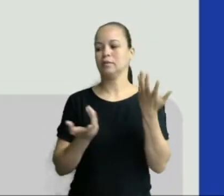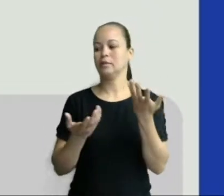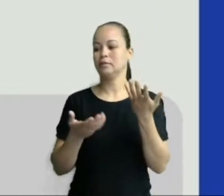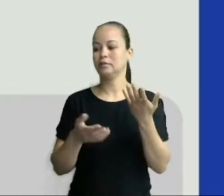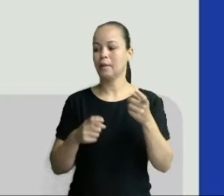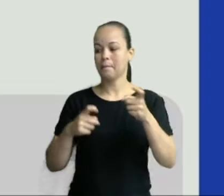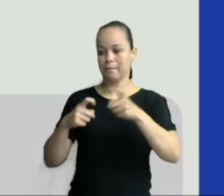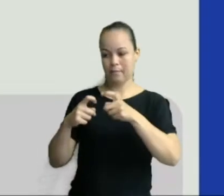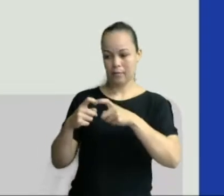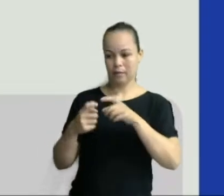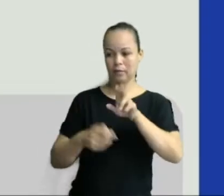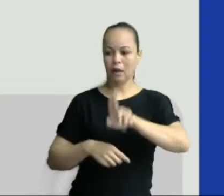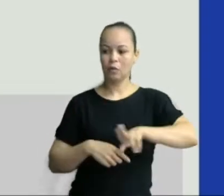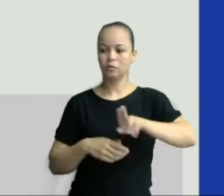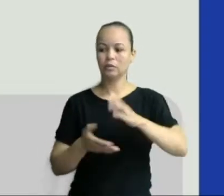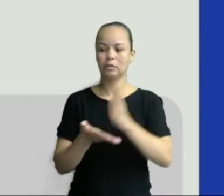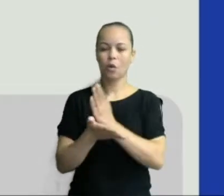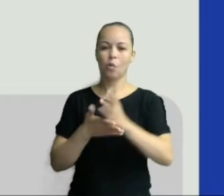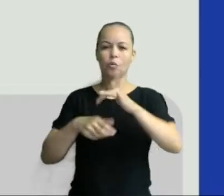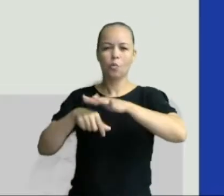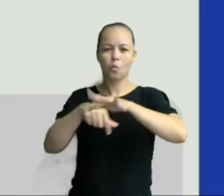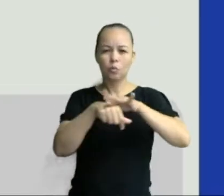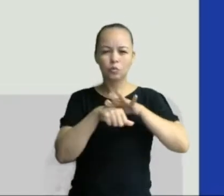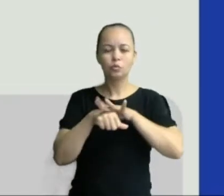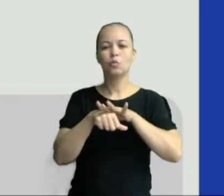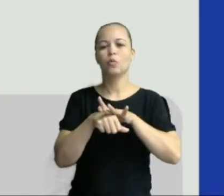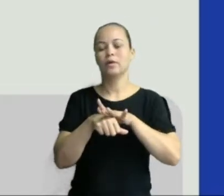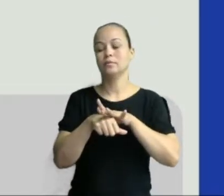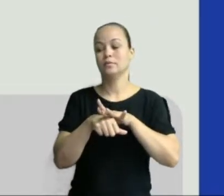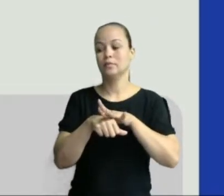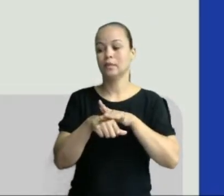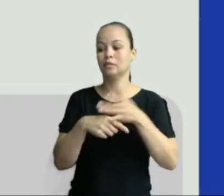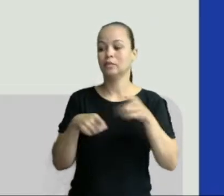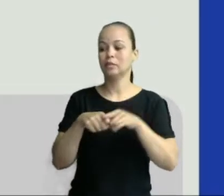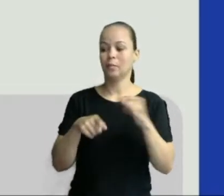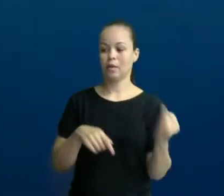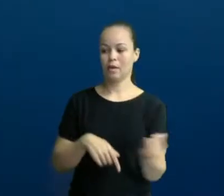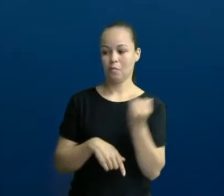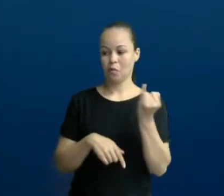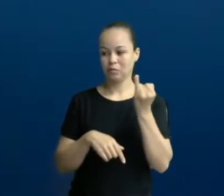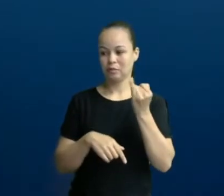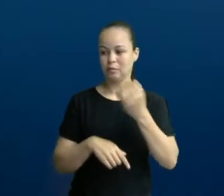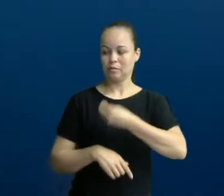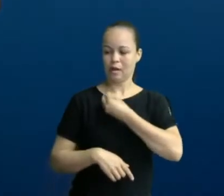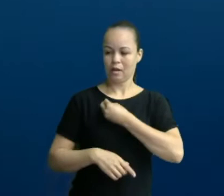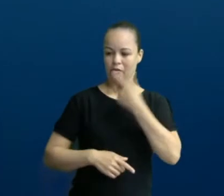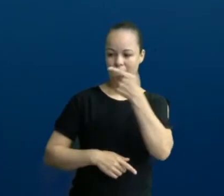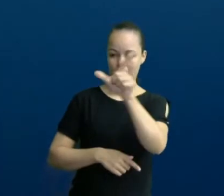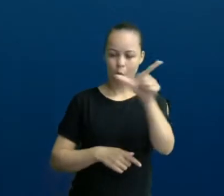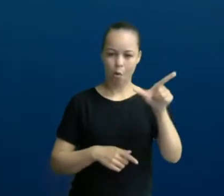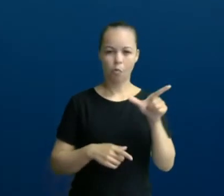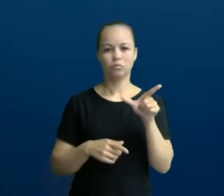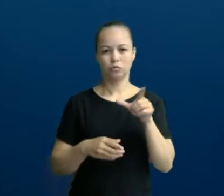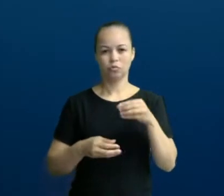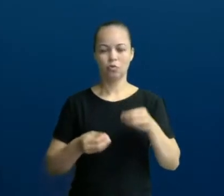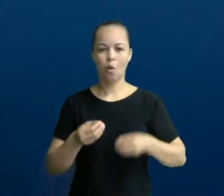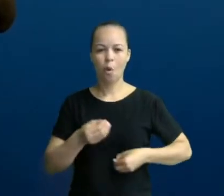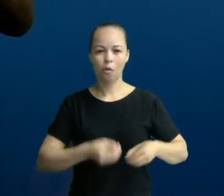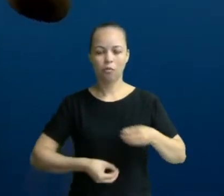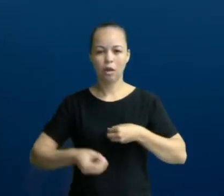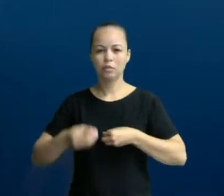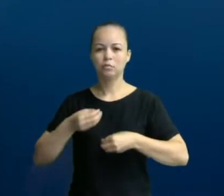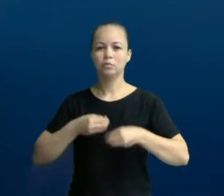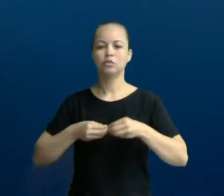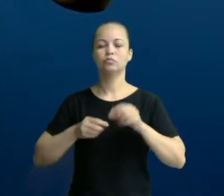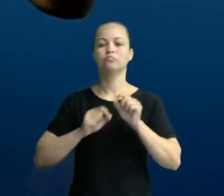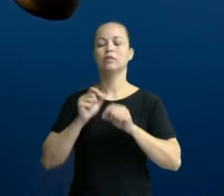de outros organismos, como no mutualismo. Volta aqui comigo, gente. Quando a gente pensa em doença, a gente lembra logo